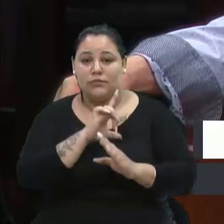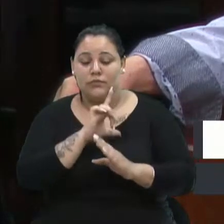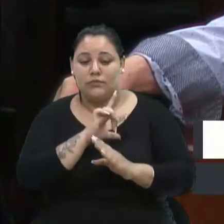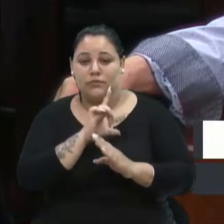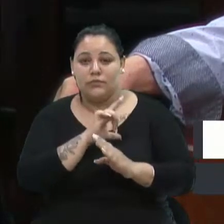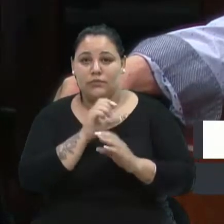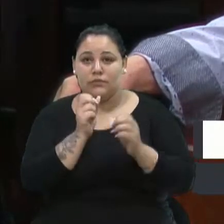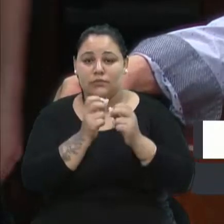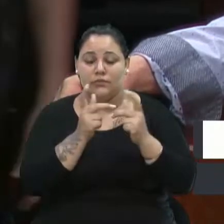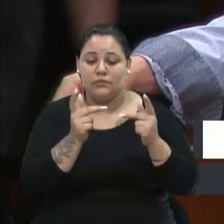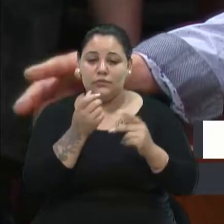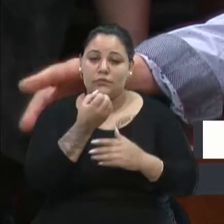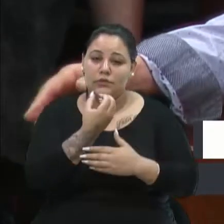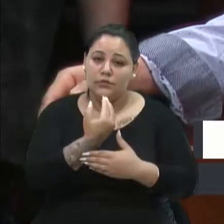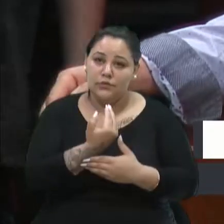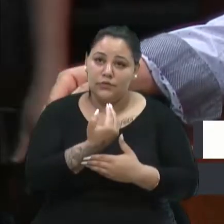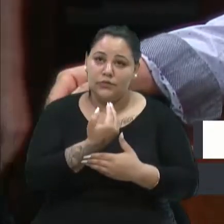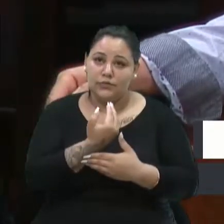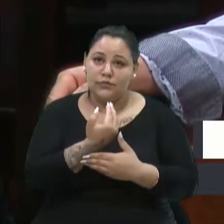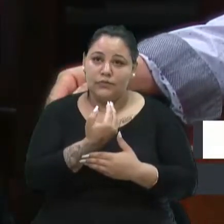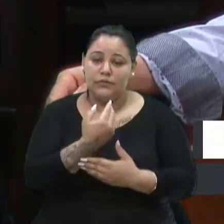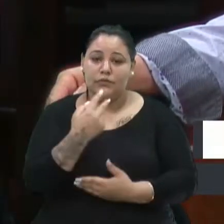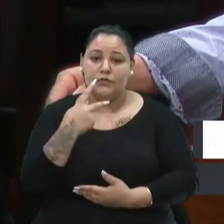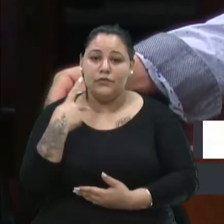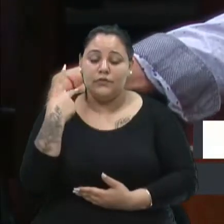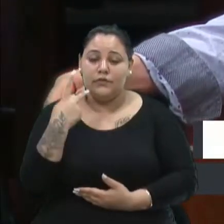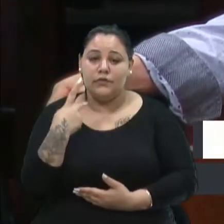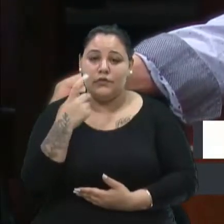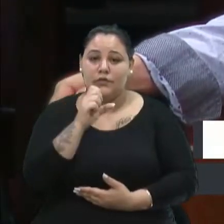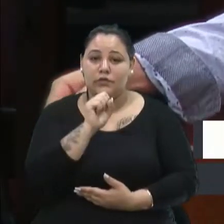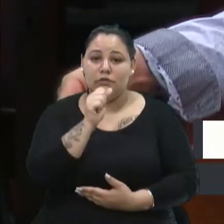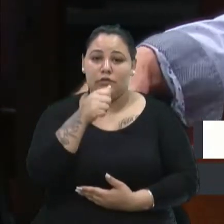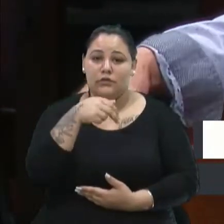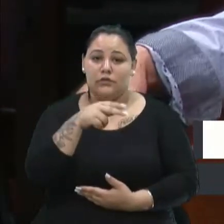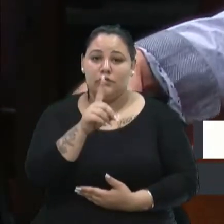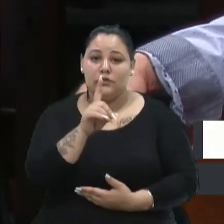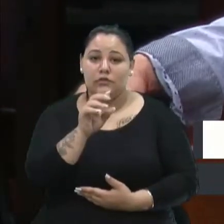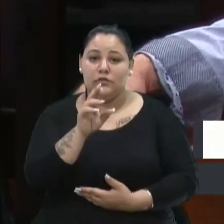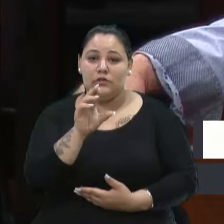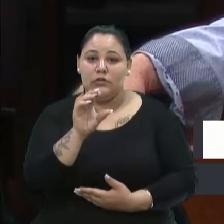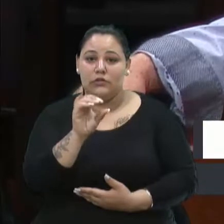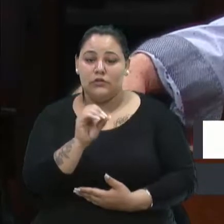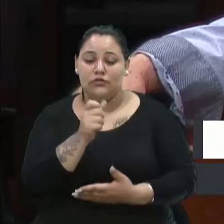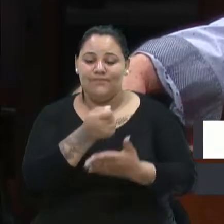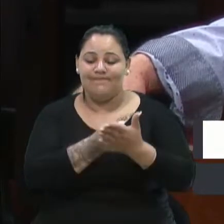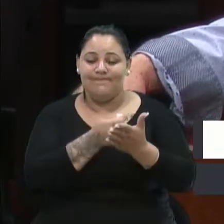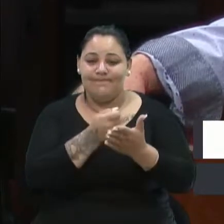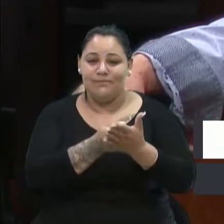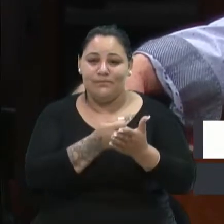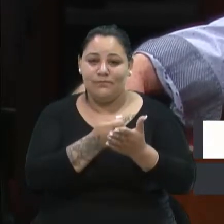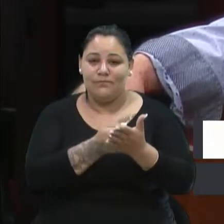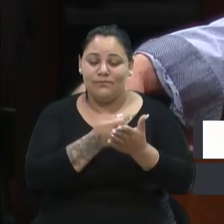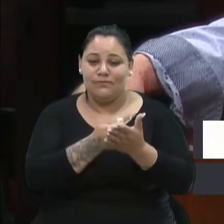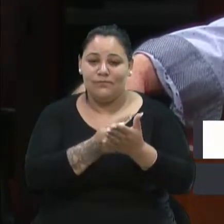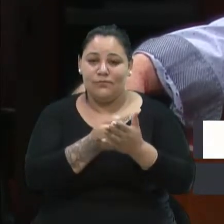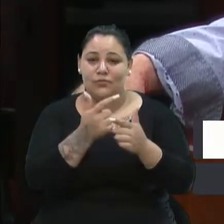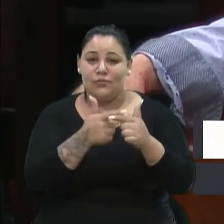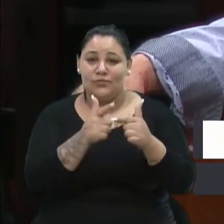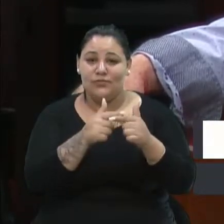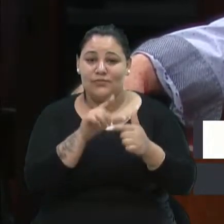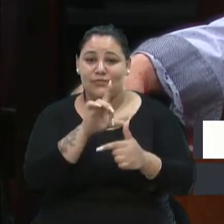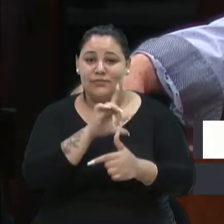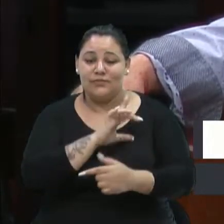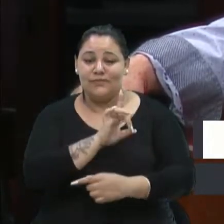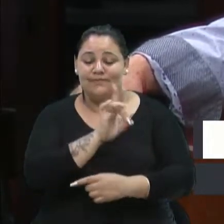Vereador Sandro Ricardo, que a gente luta muito por situações lá no interior. Então, ali atrás, na primeira